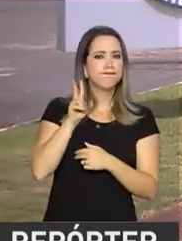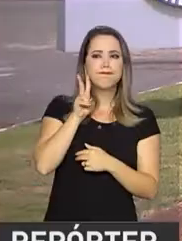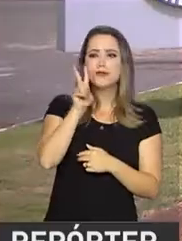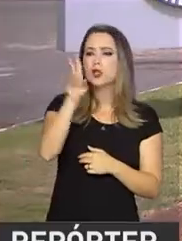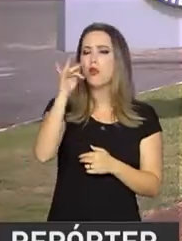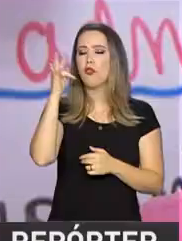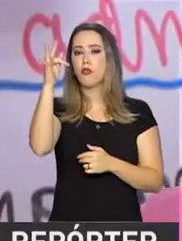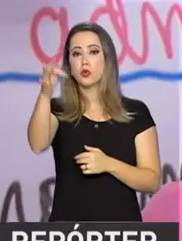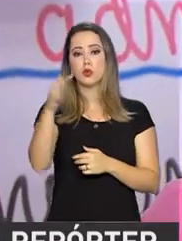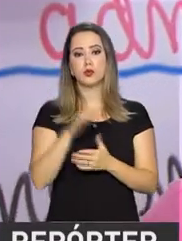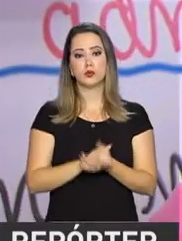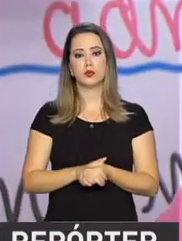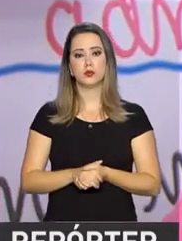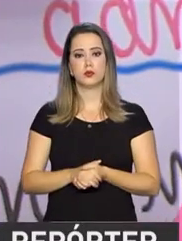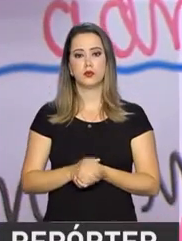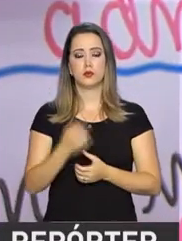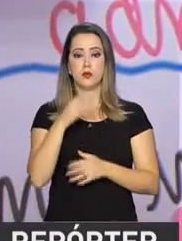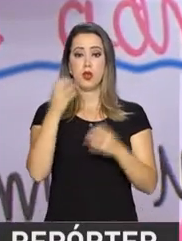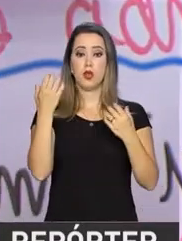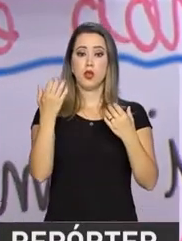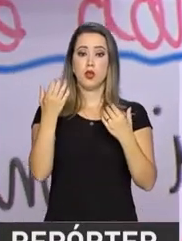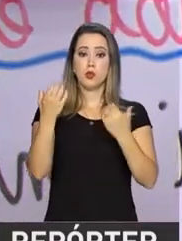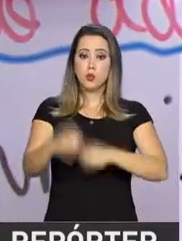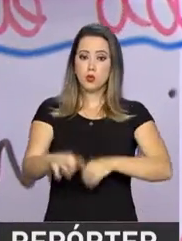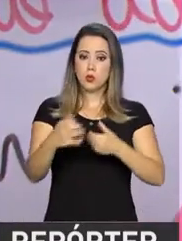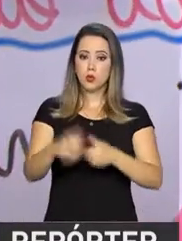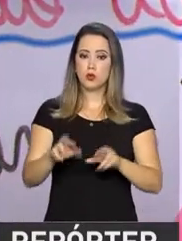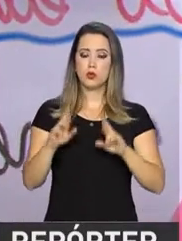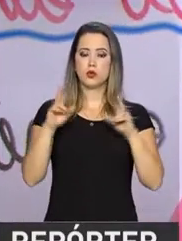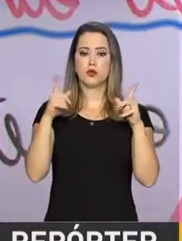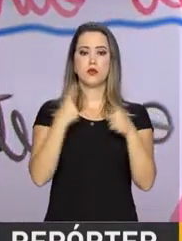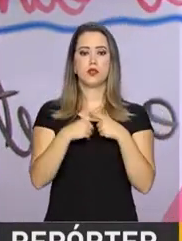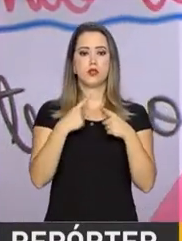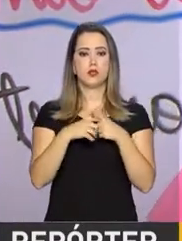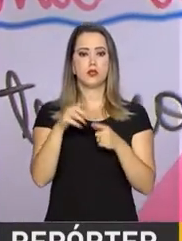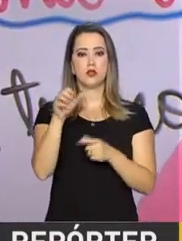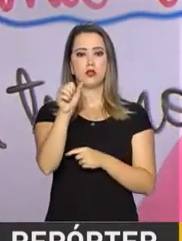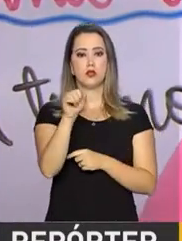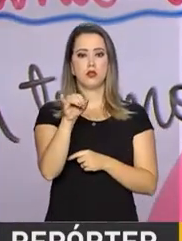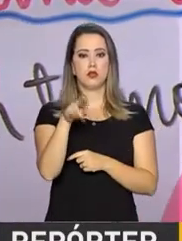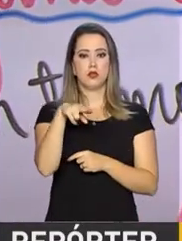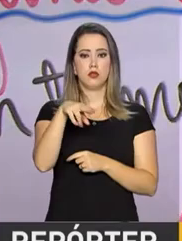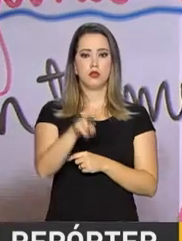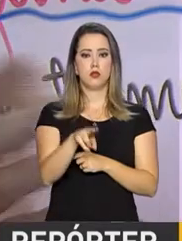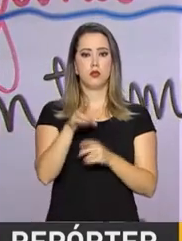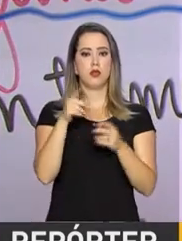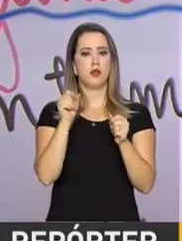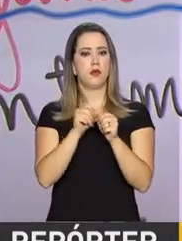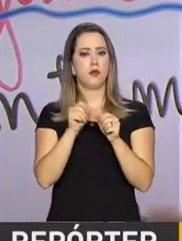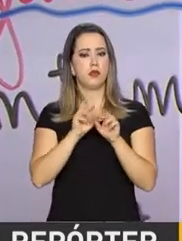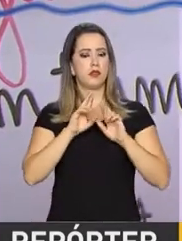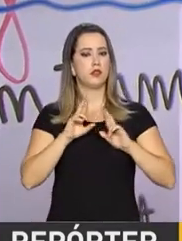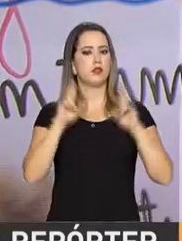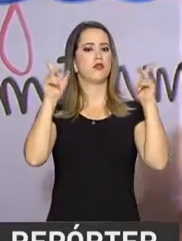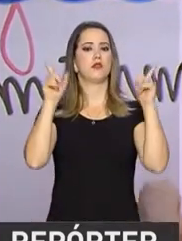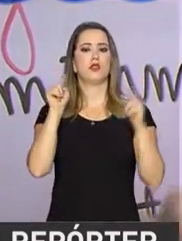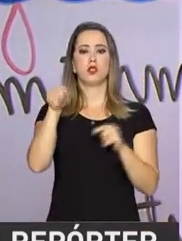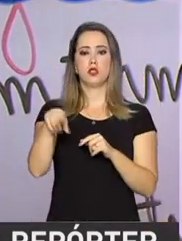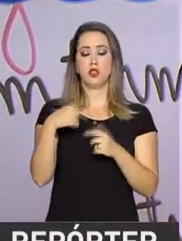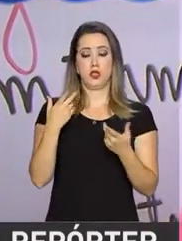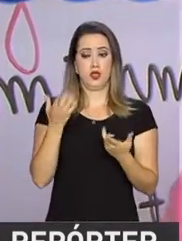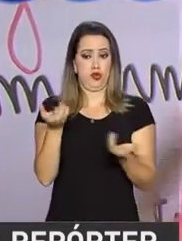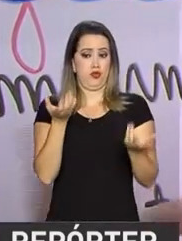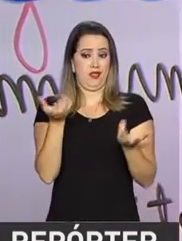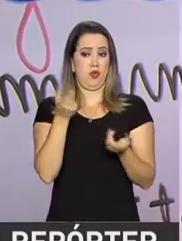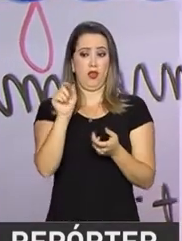exigiria por concurso diferente porque a dona da verdade ela gostaria de fazer gol estava estados unidos faz inglaterra de selecionar um